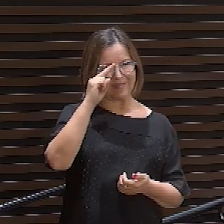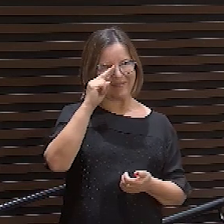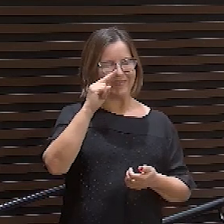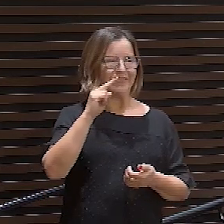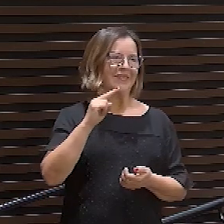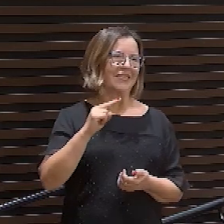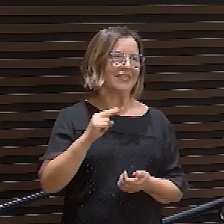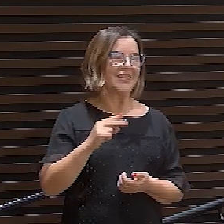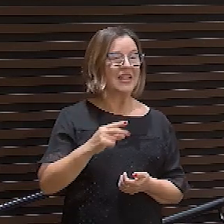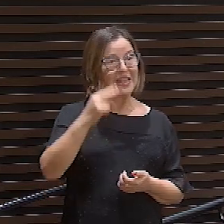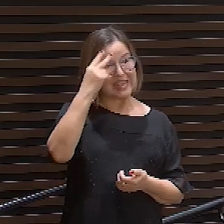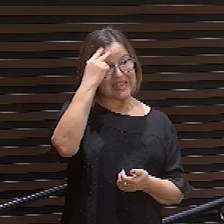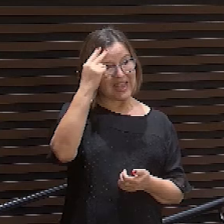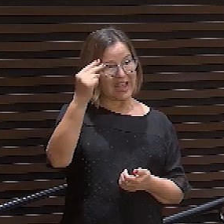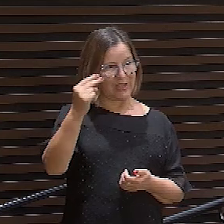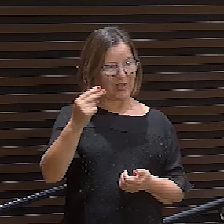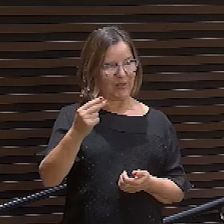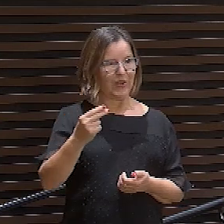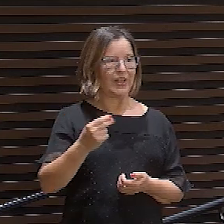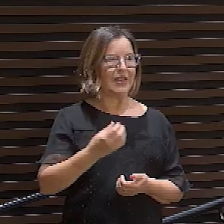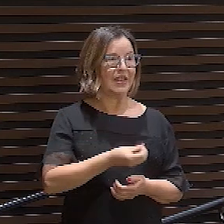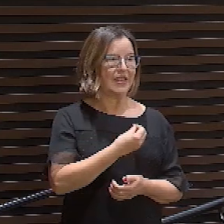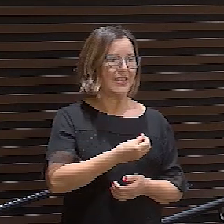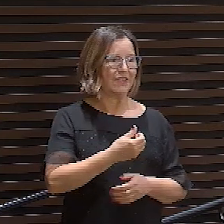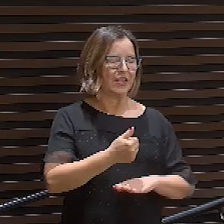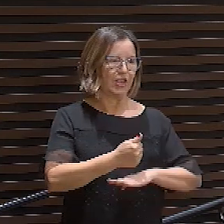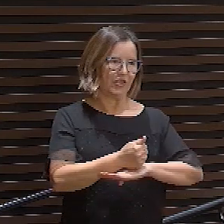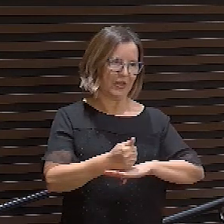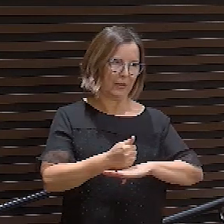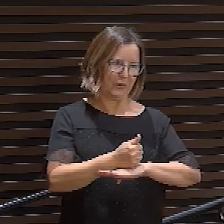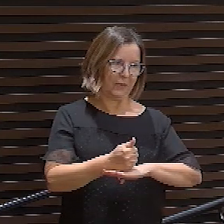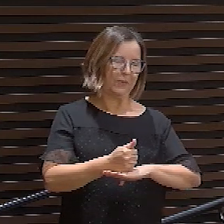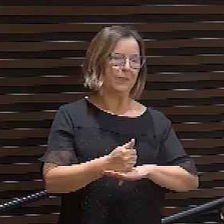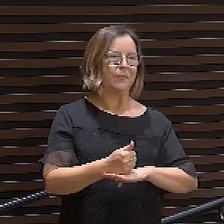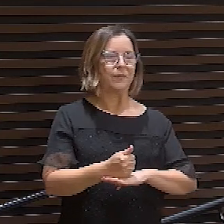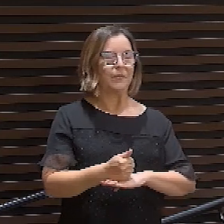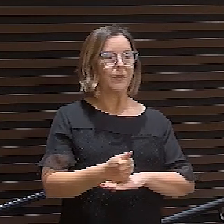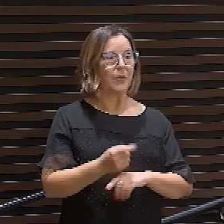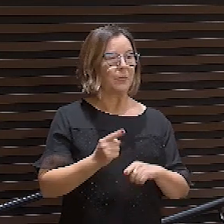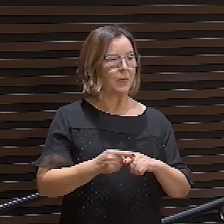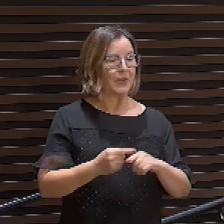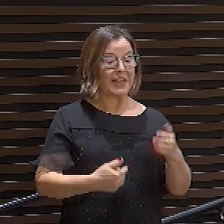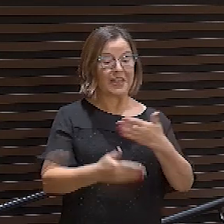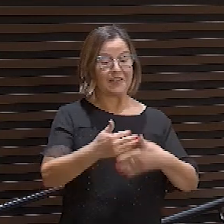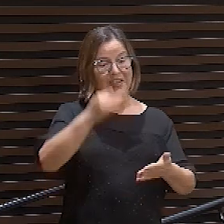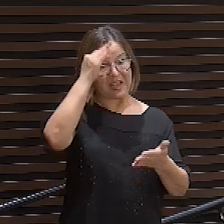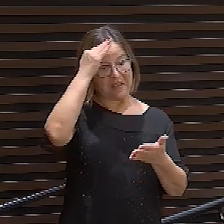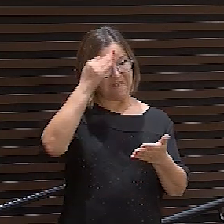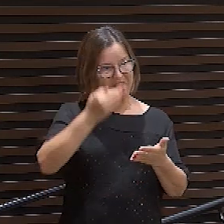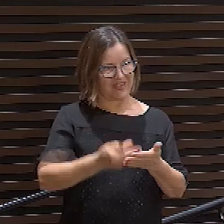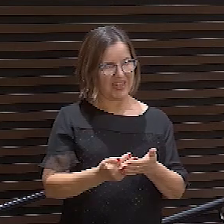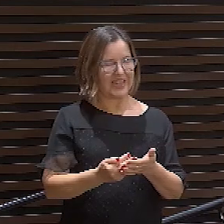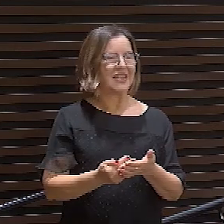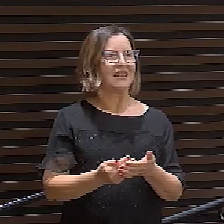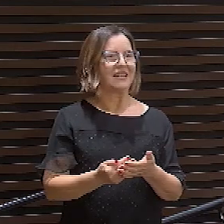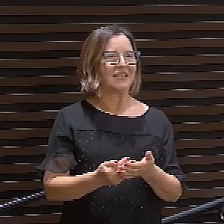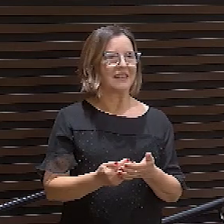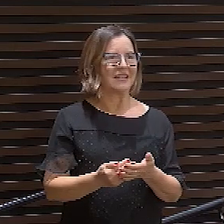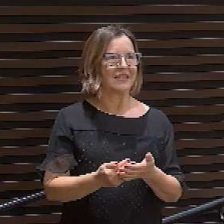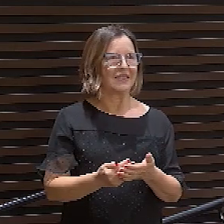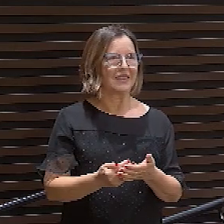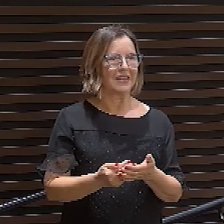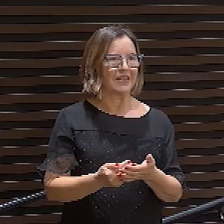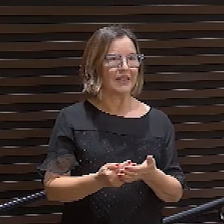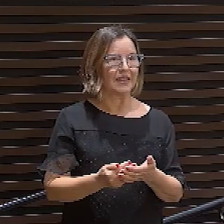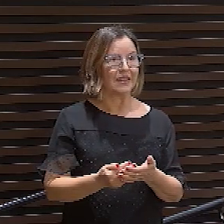na história de Abraão, porque ele, pela fé, ele se tornou um